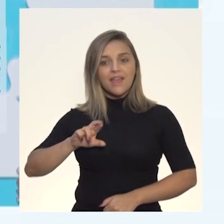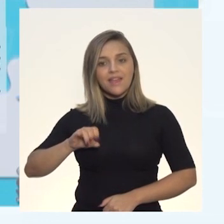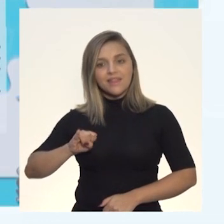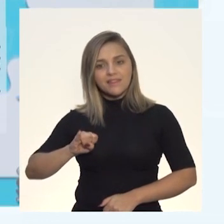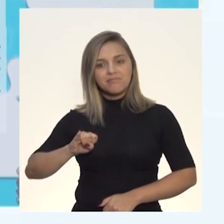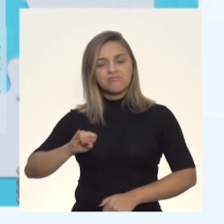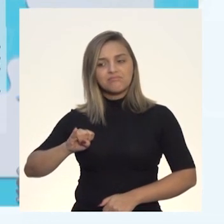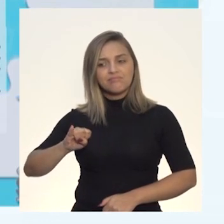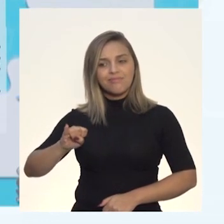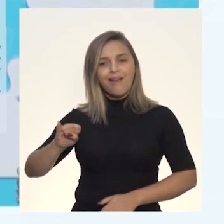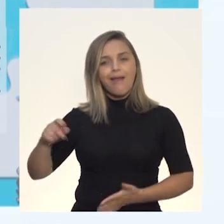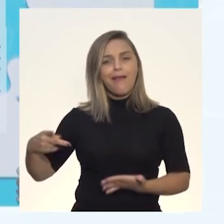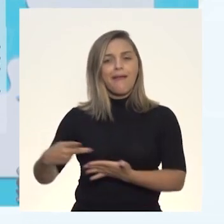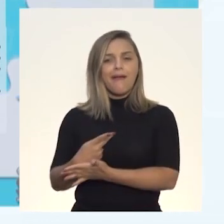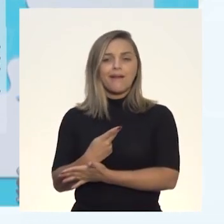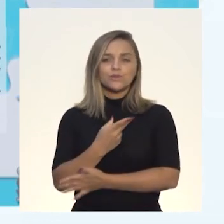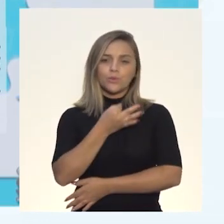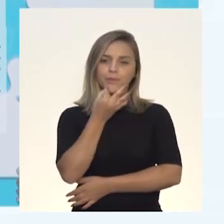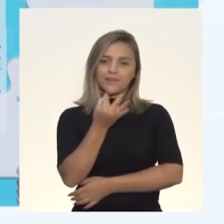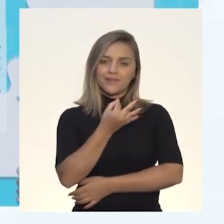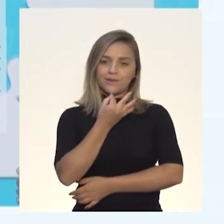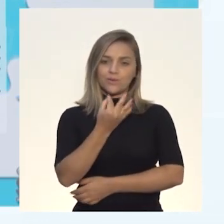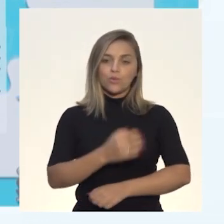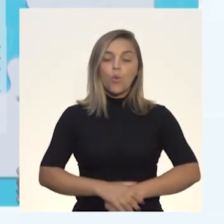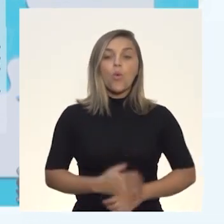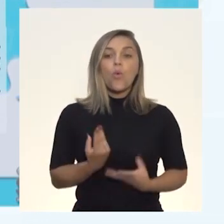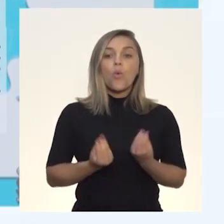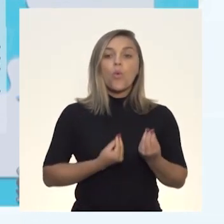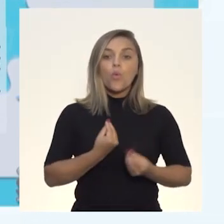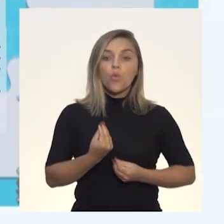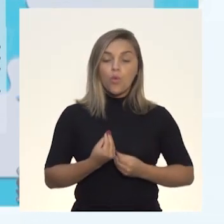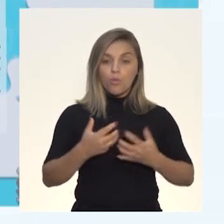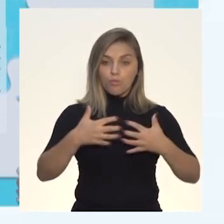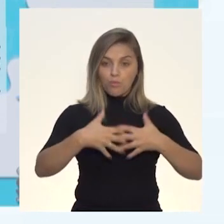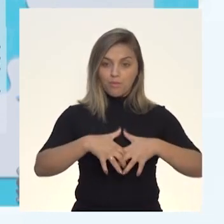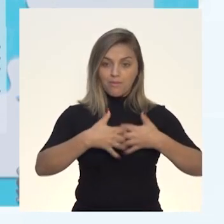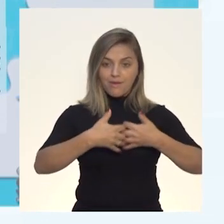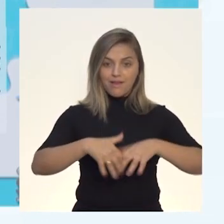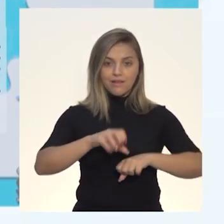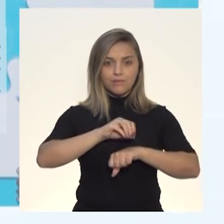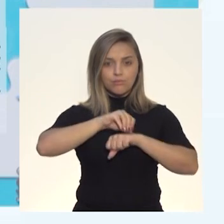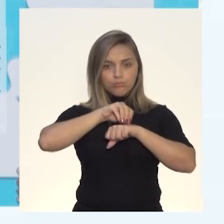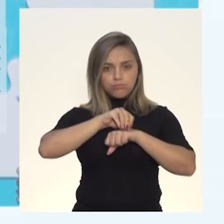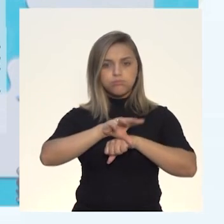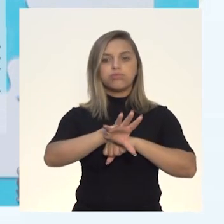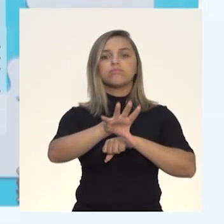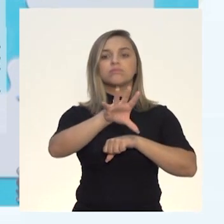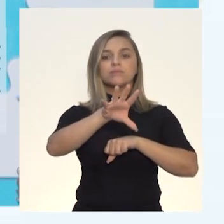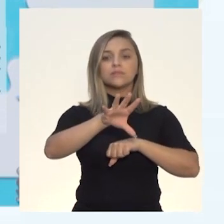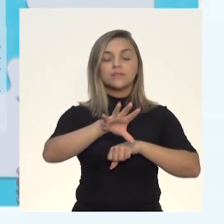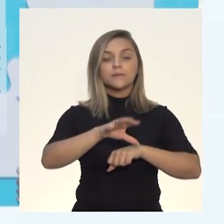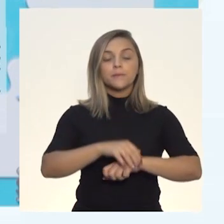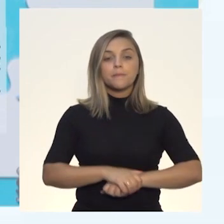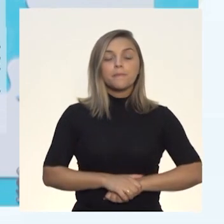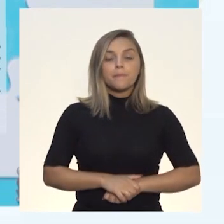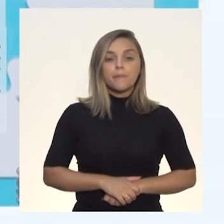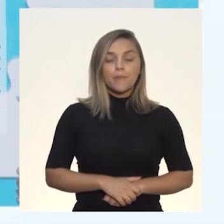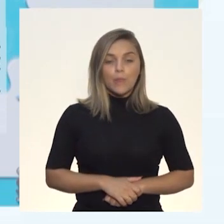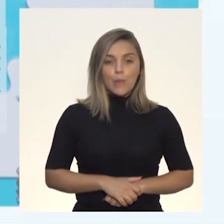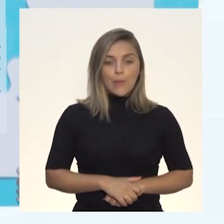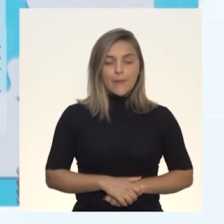essa estranha máquina de austeros, de exigentes, né, de duros, de